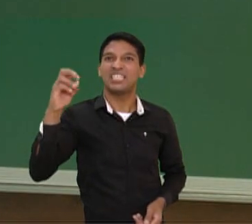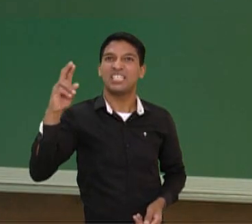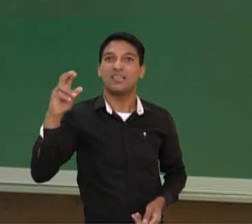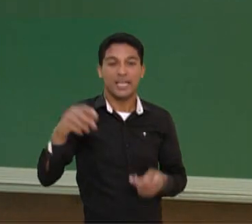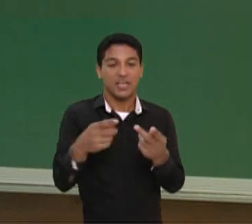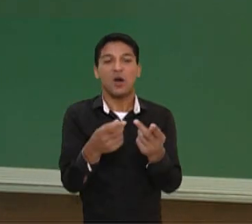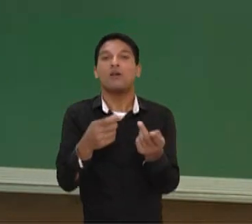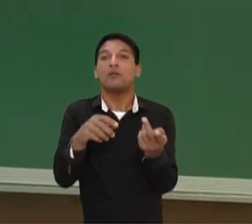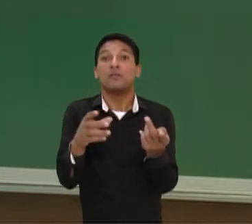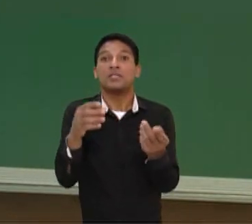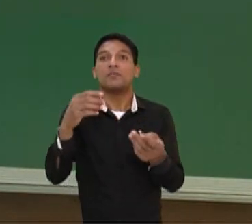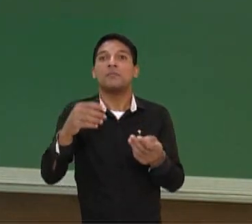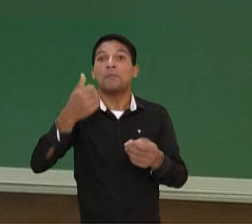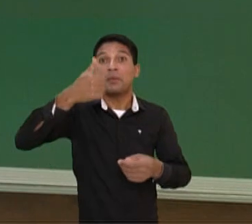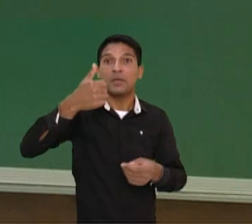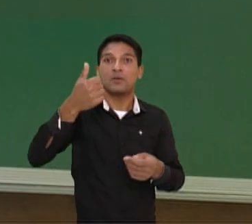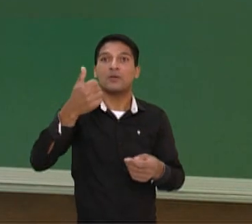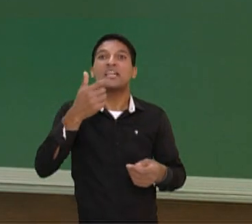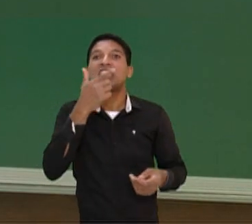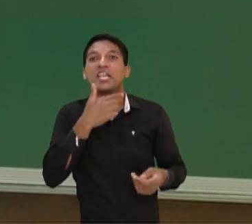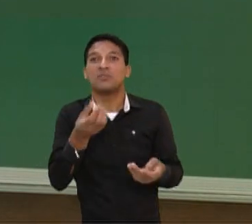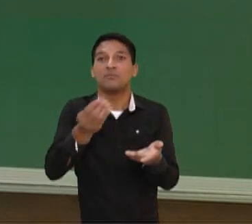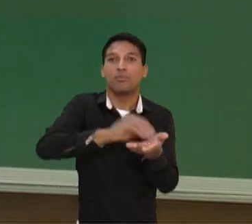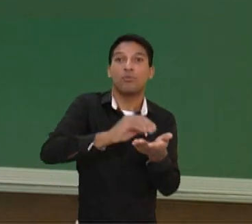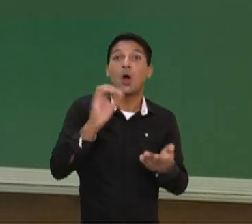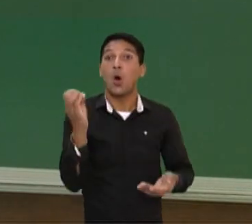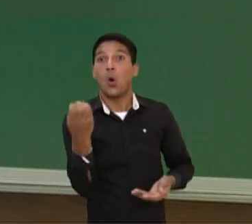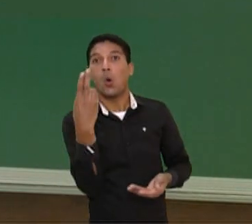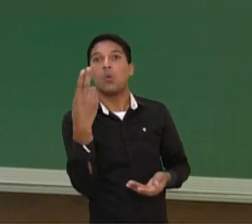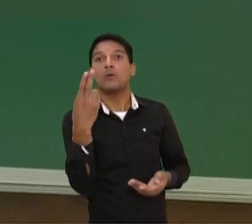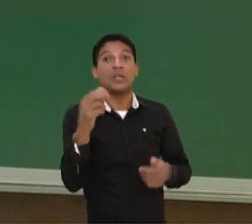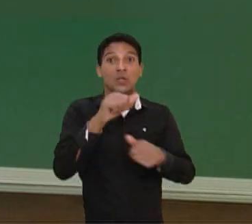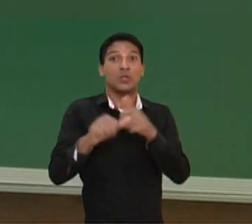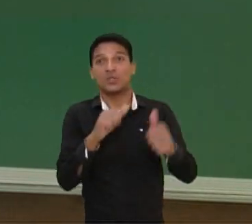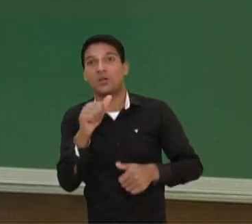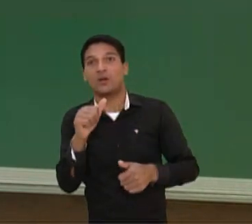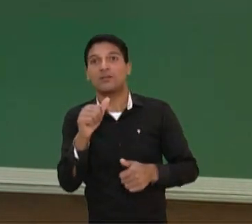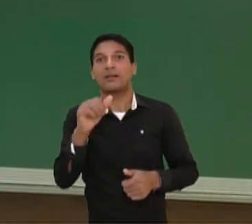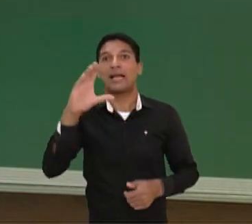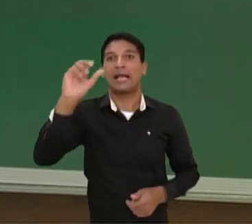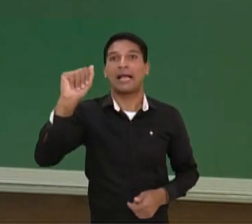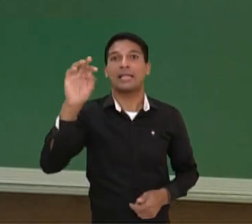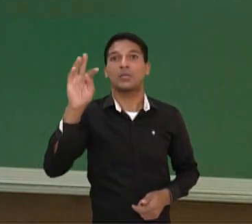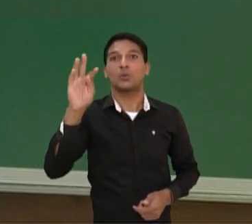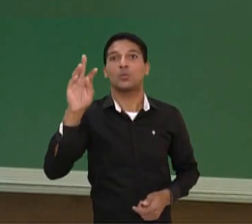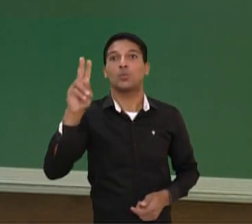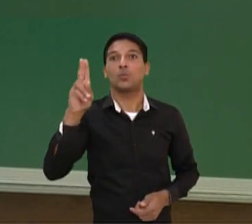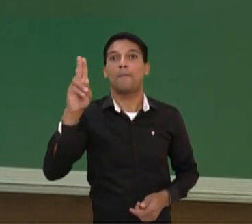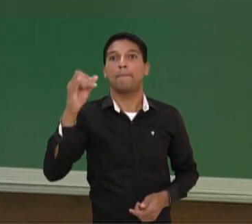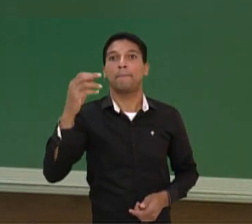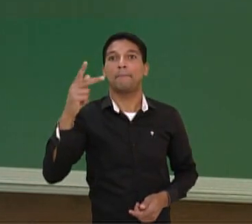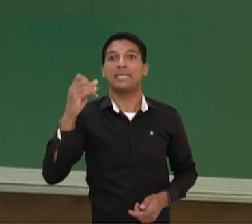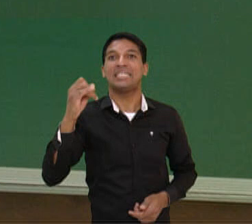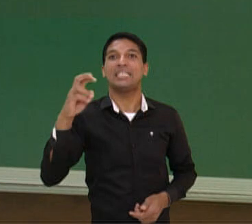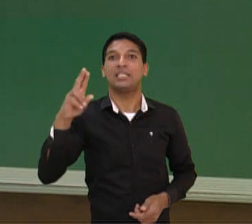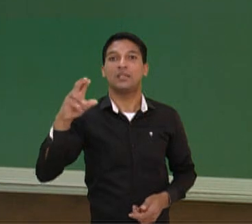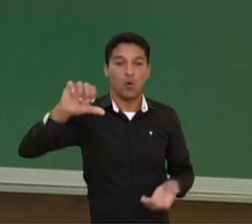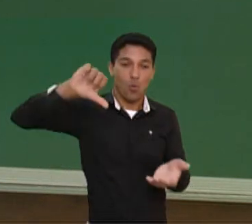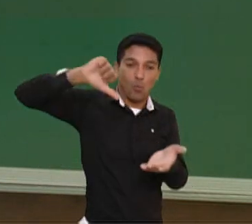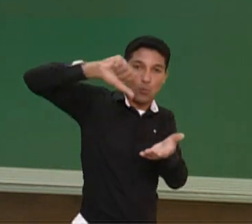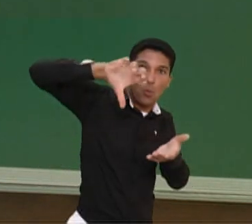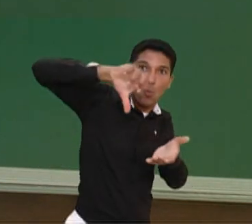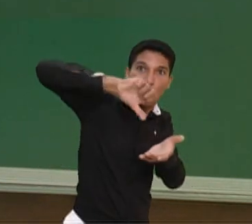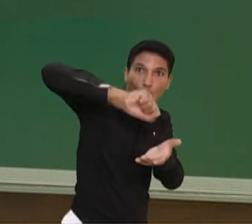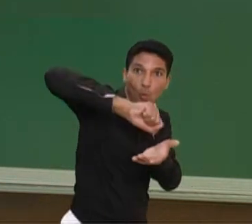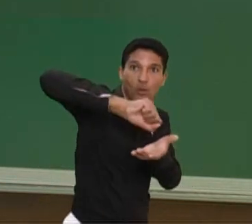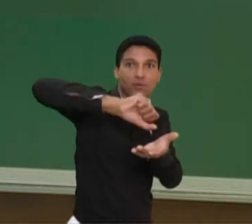uma pizza nova, tá? Então, ó, não existe ordem. Os elementos são distintos? Sim, no enunciado estava